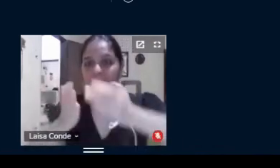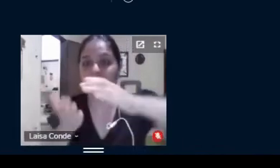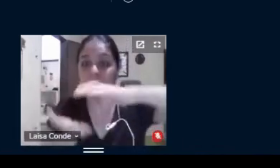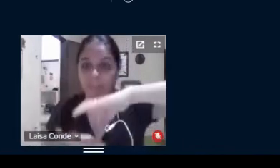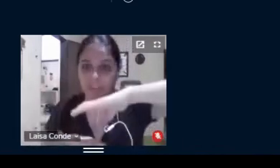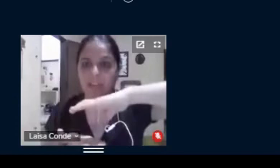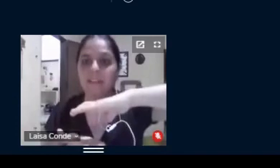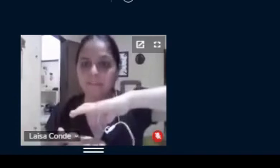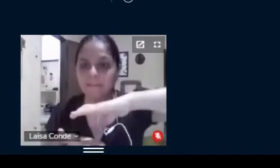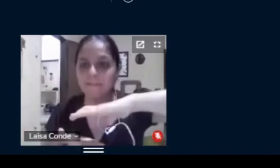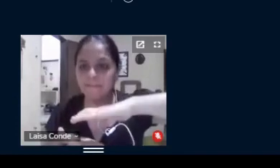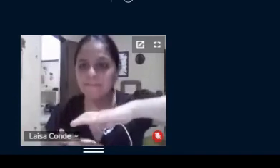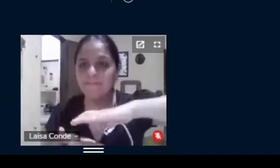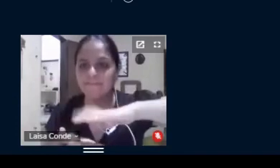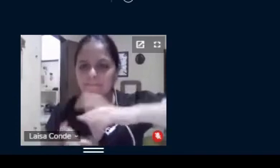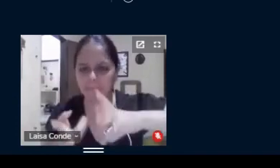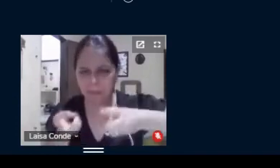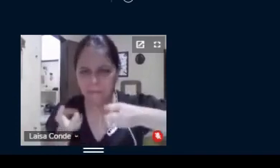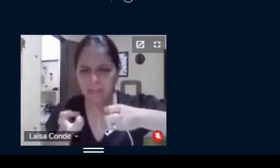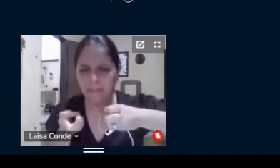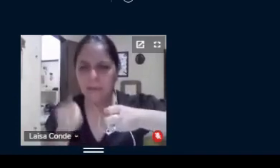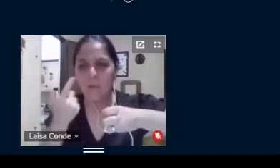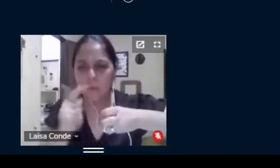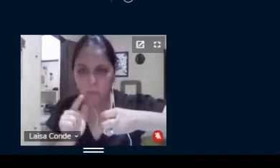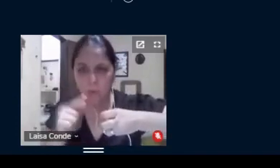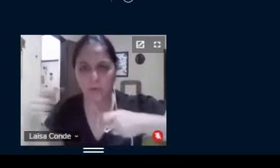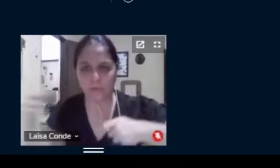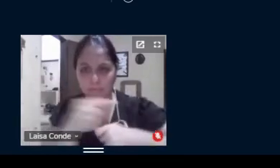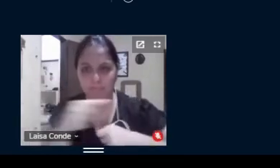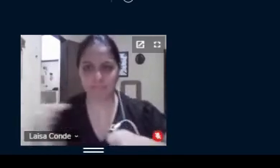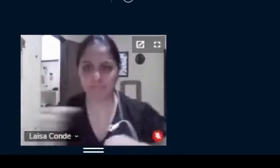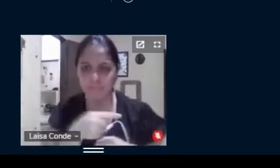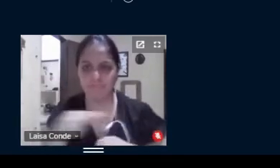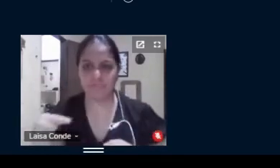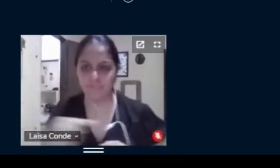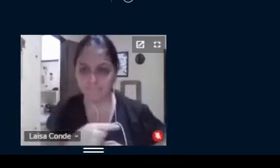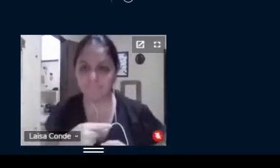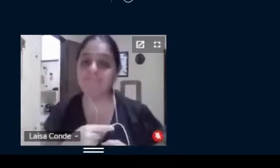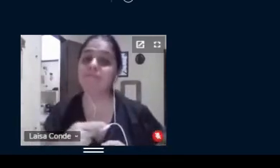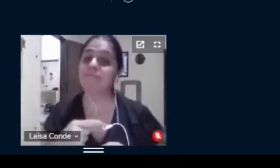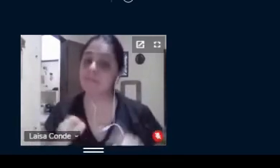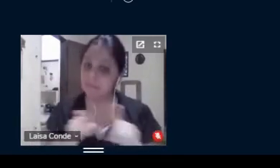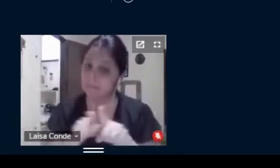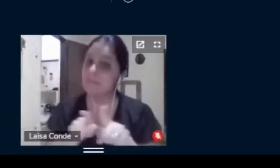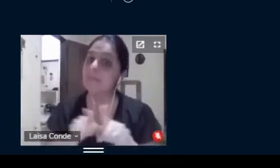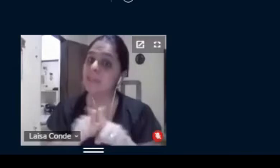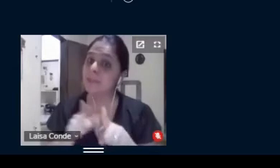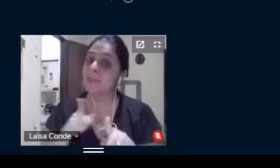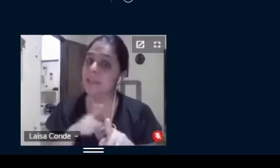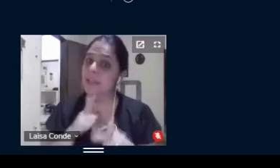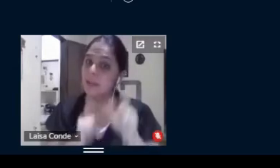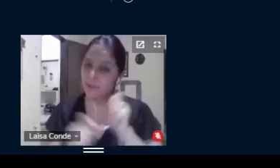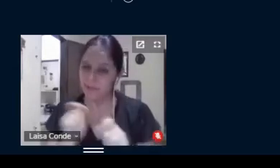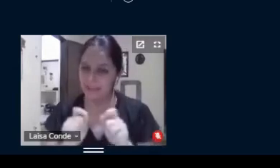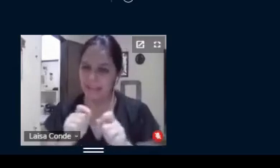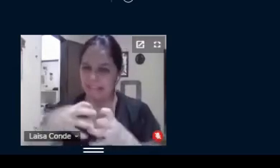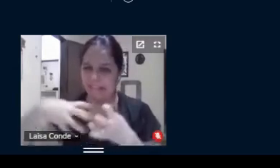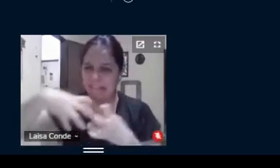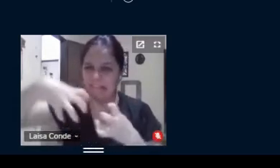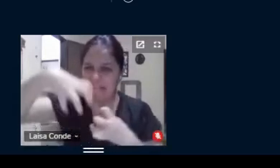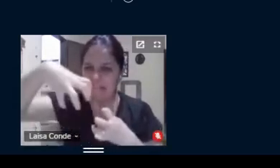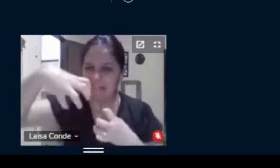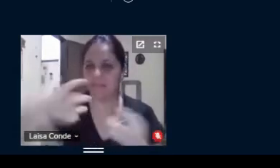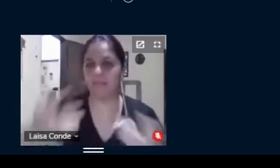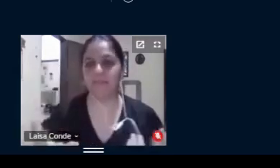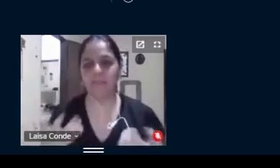para ver se no outro sentido a gente tem também trincas. Porque